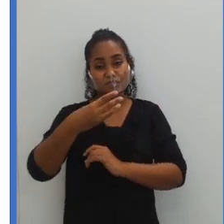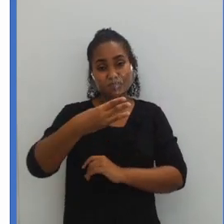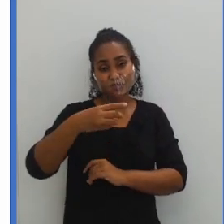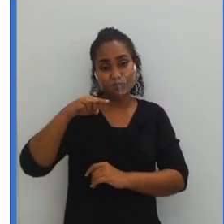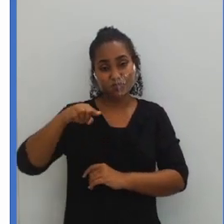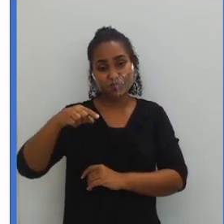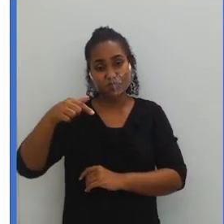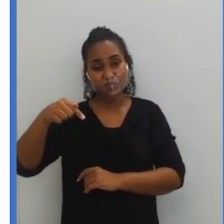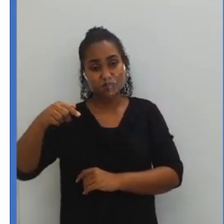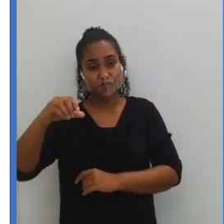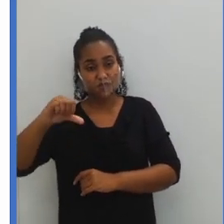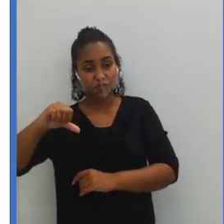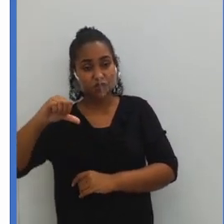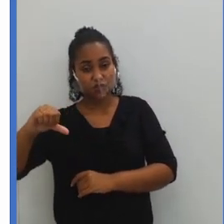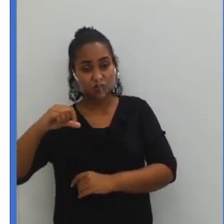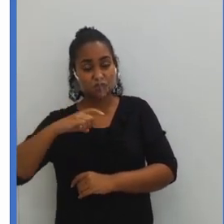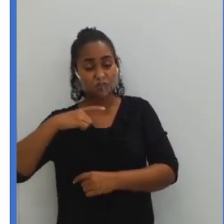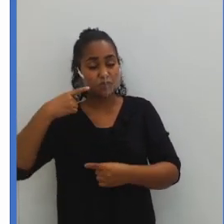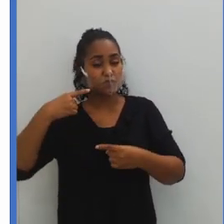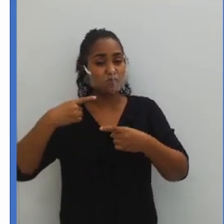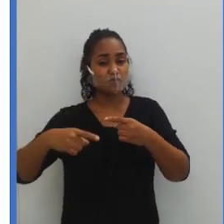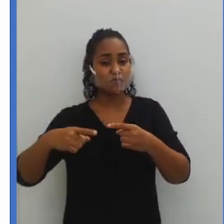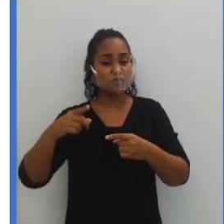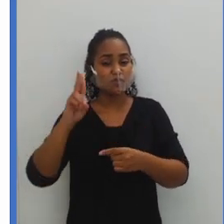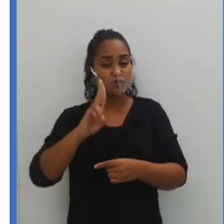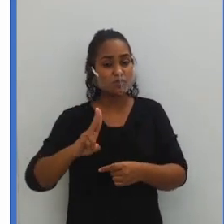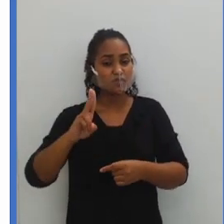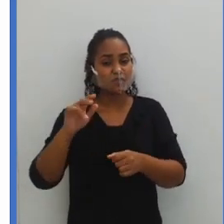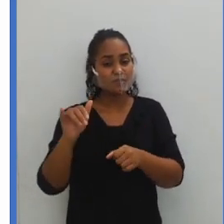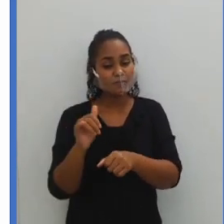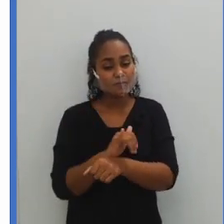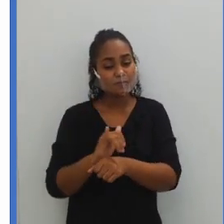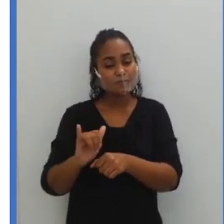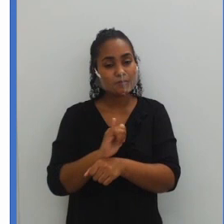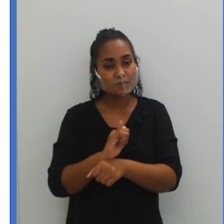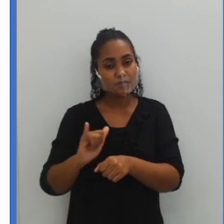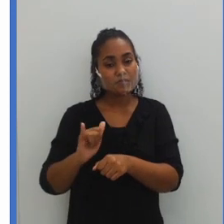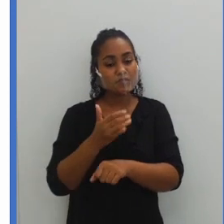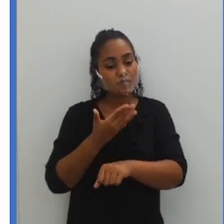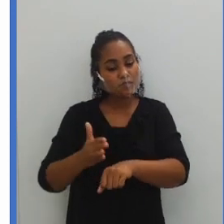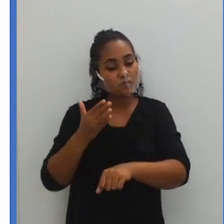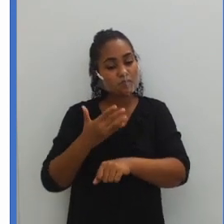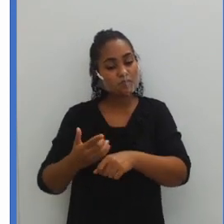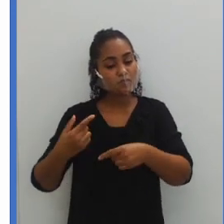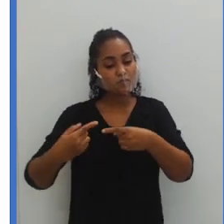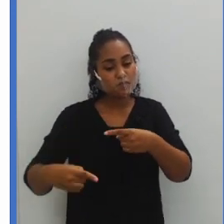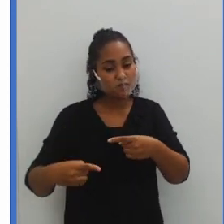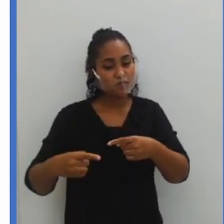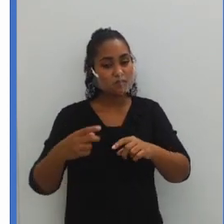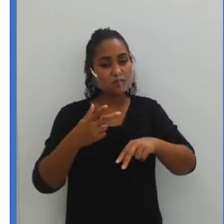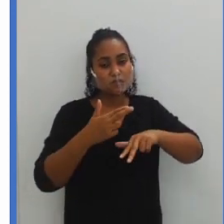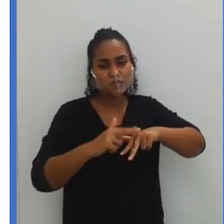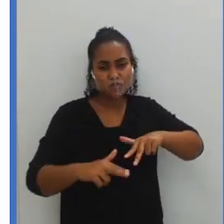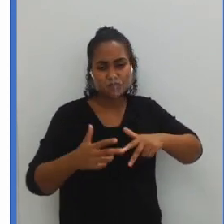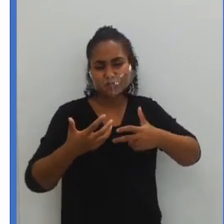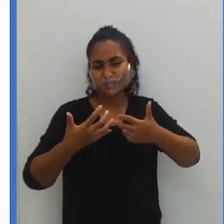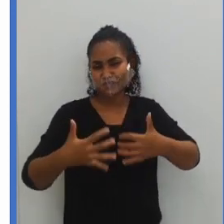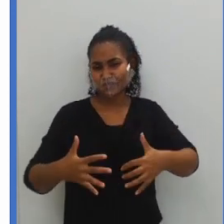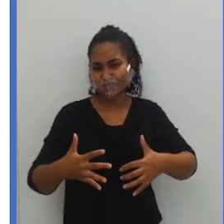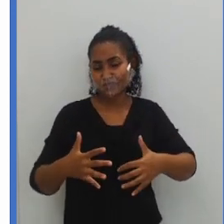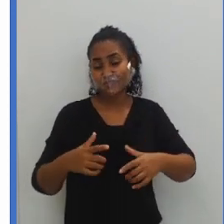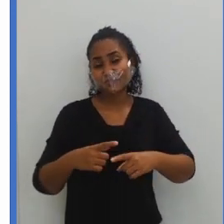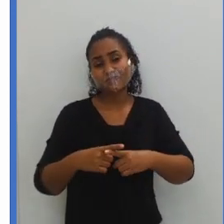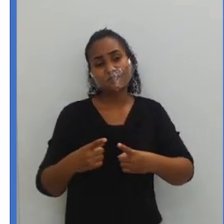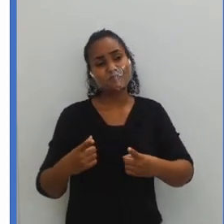número 3.199, proibindo a mulher de praticar esportes que fossem incompatíveis com a sua